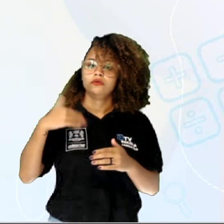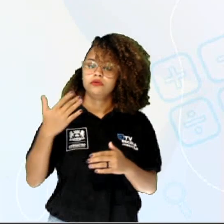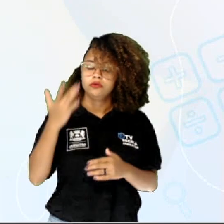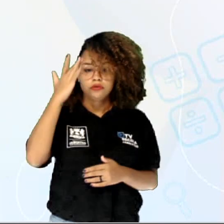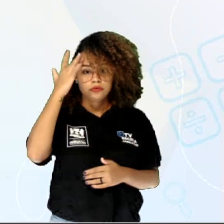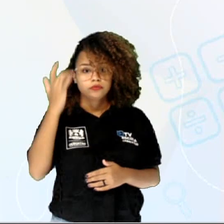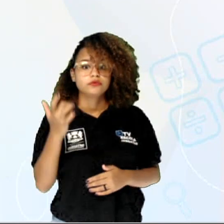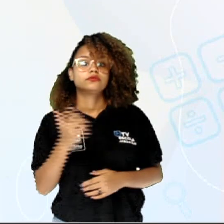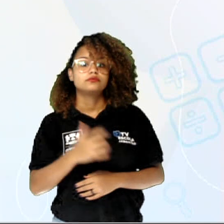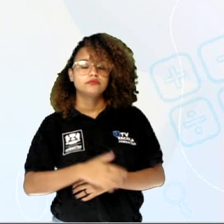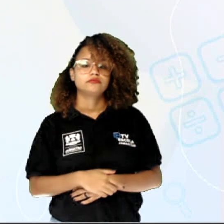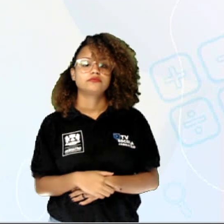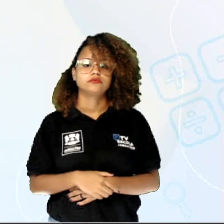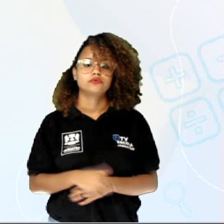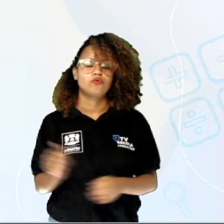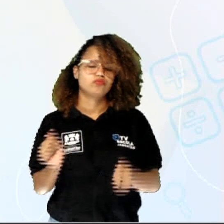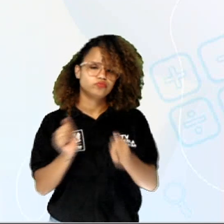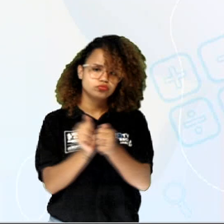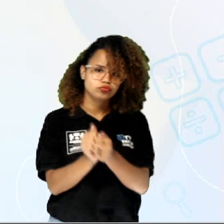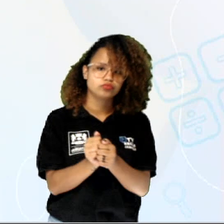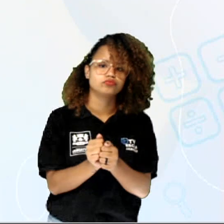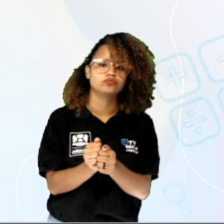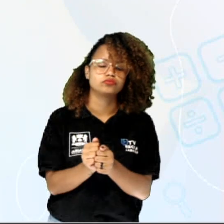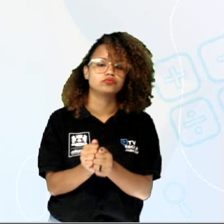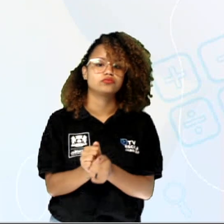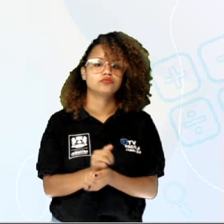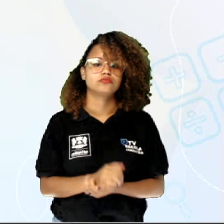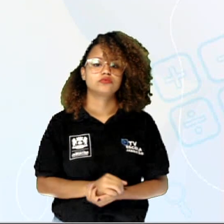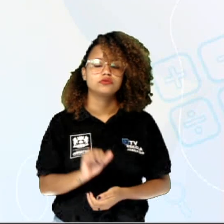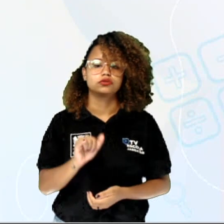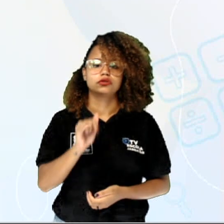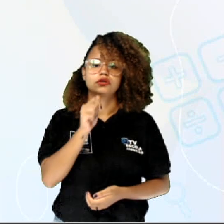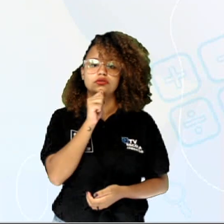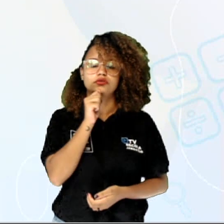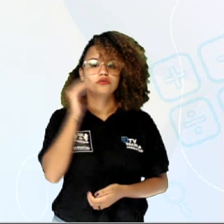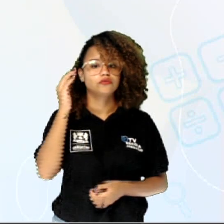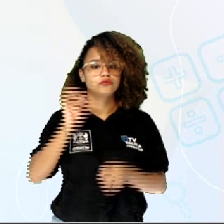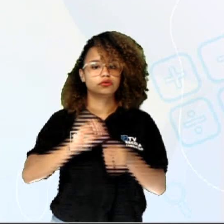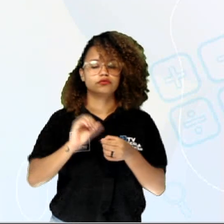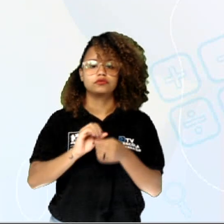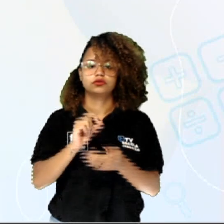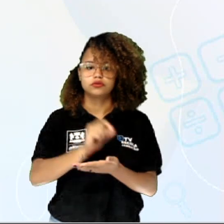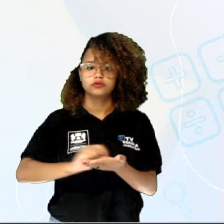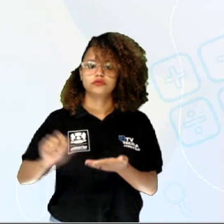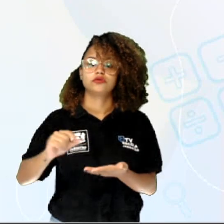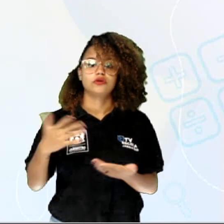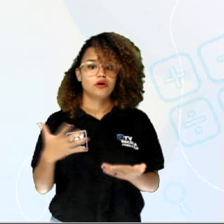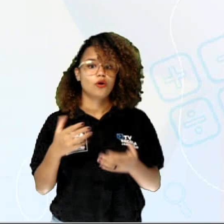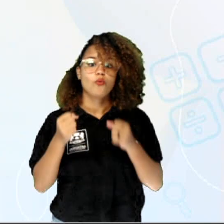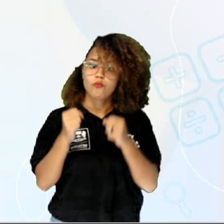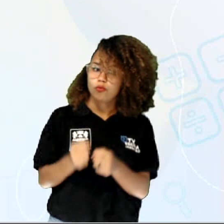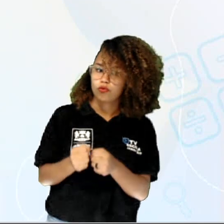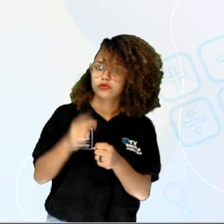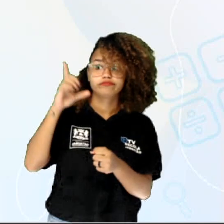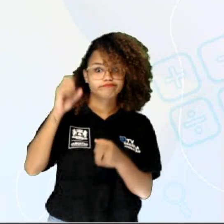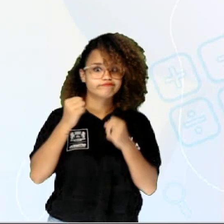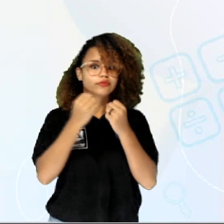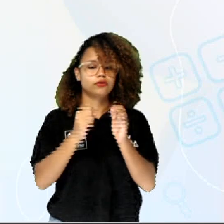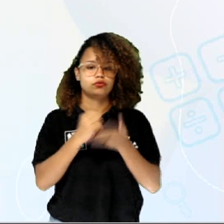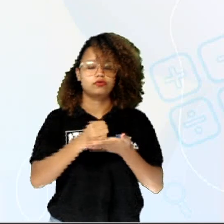Pega multiplicando, tá? Então x com 120 fica 120x. 3 vezes 80 dá